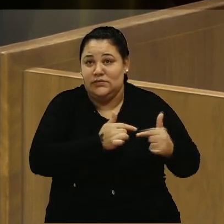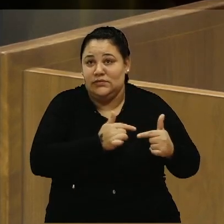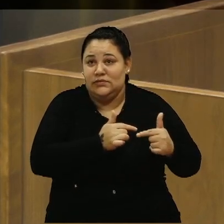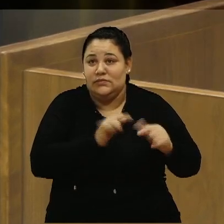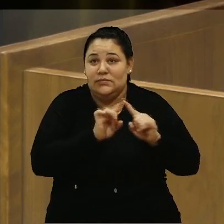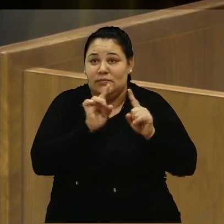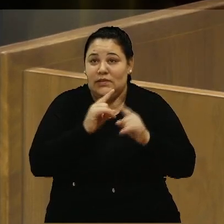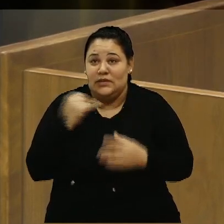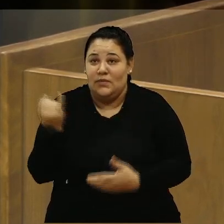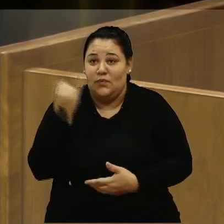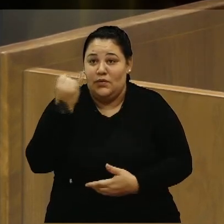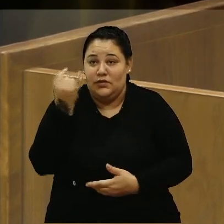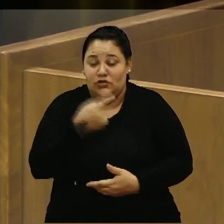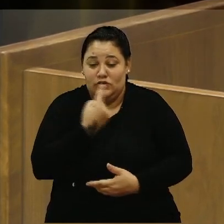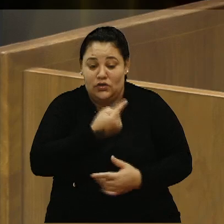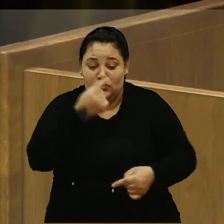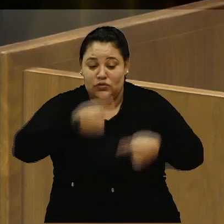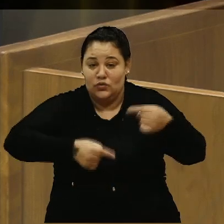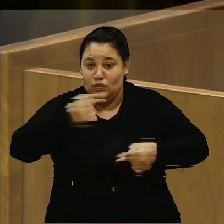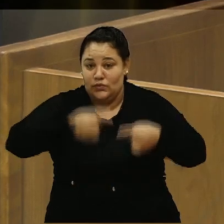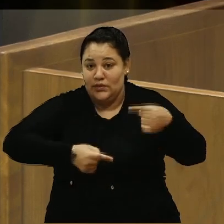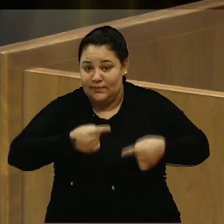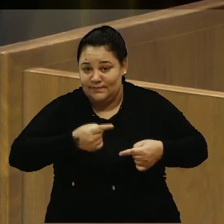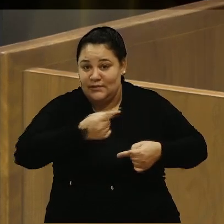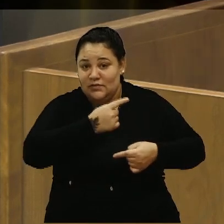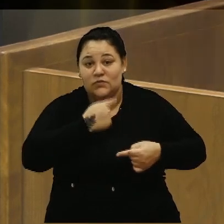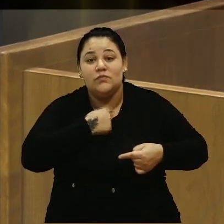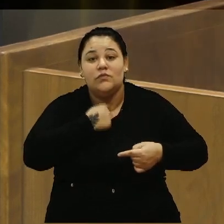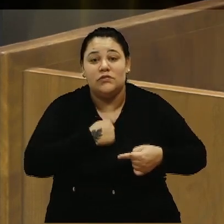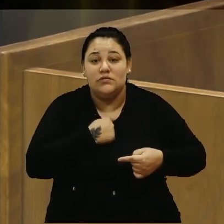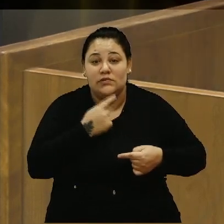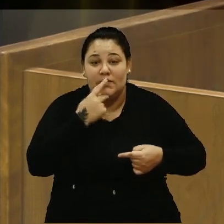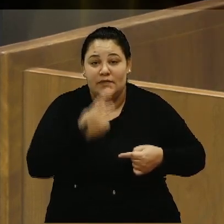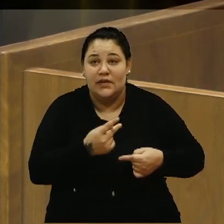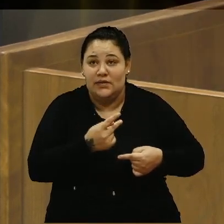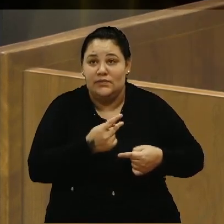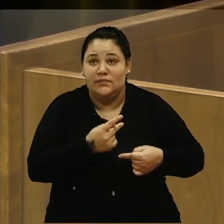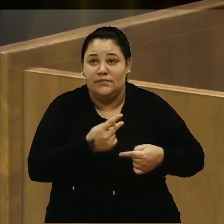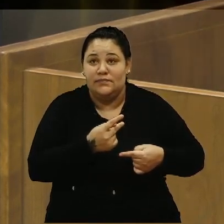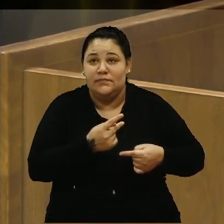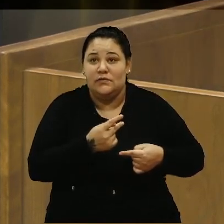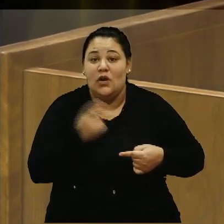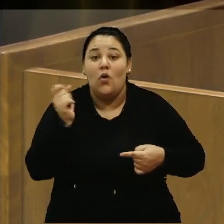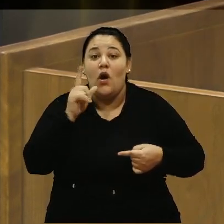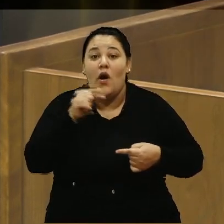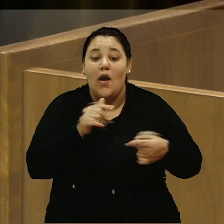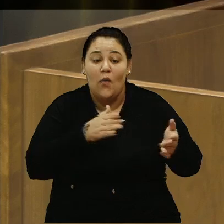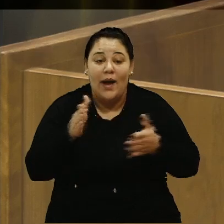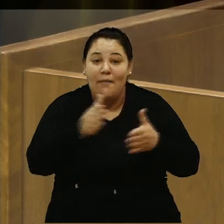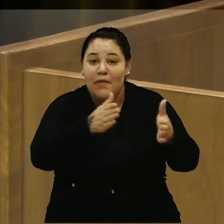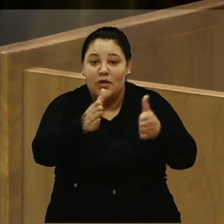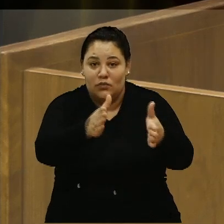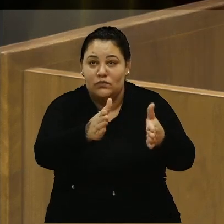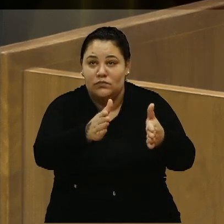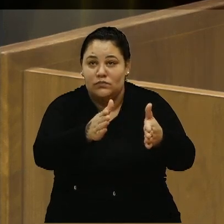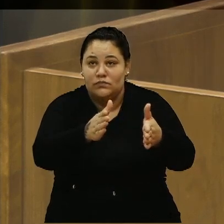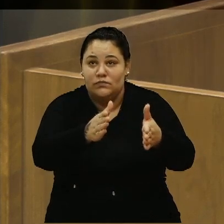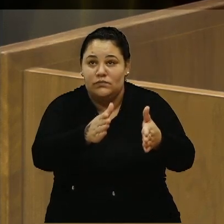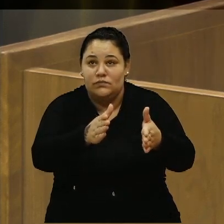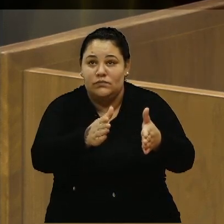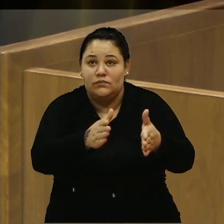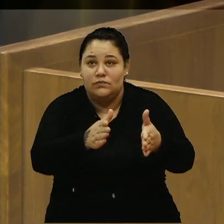discuta, vereadora Sandra, e gostei muito da sua fala, né? Justamente as alternativas. Quais são os caminhos consensuais que daqui a pouco a gente pode